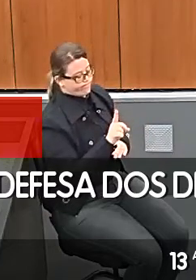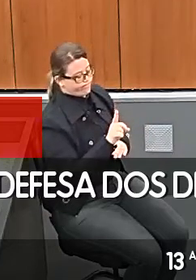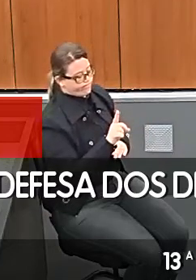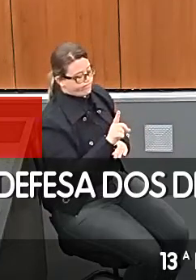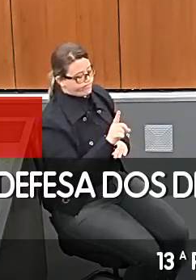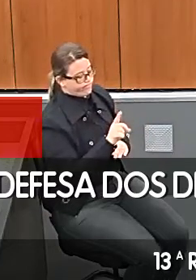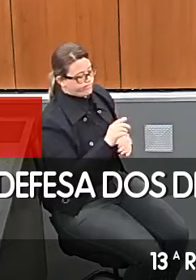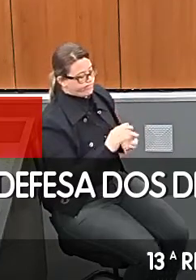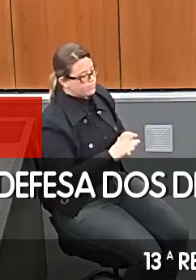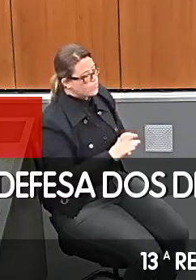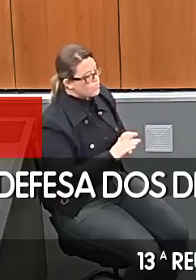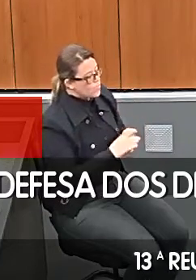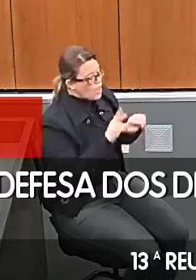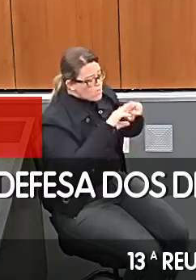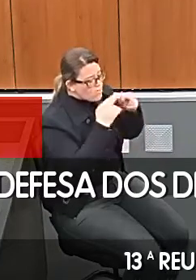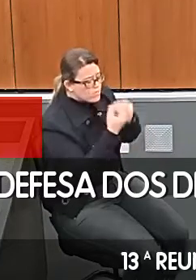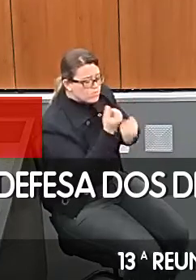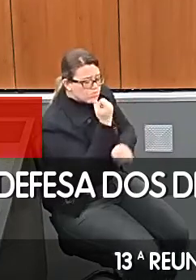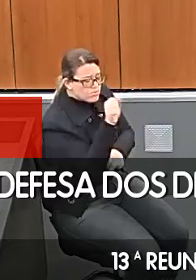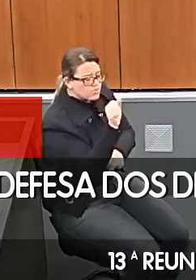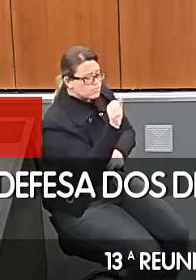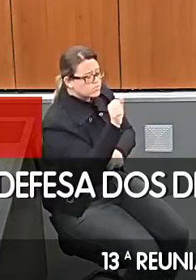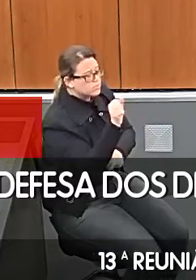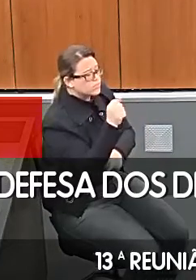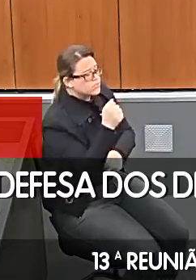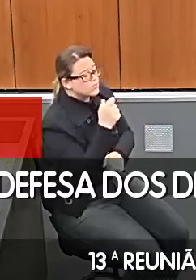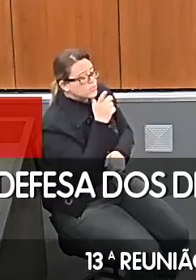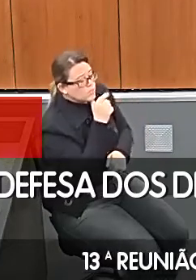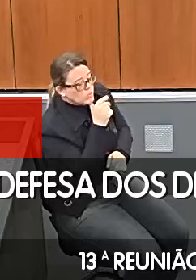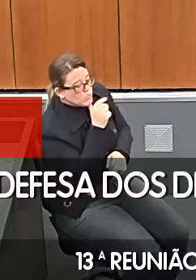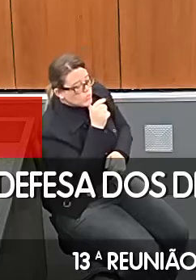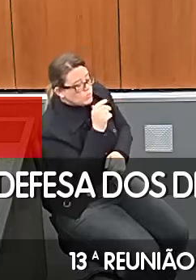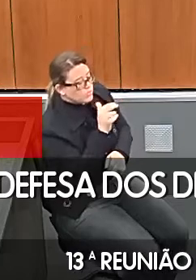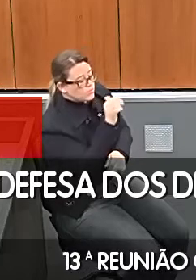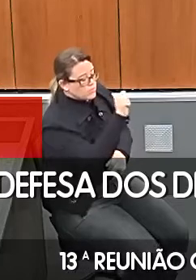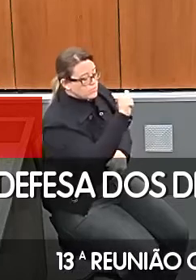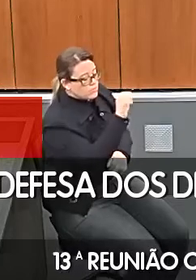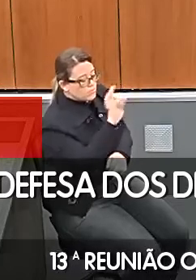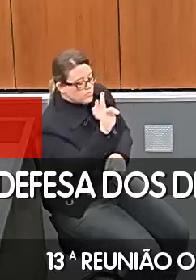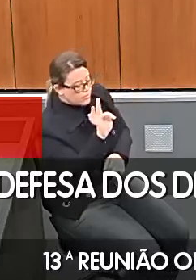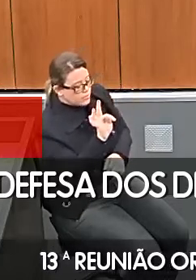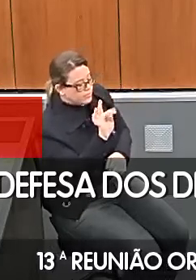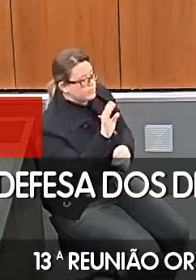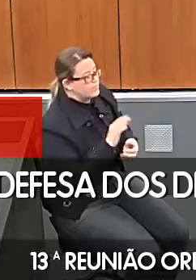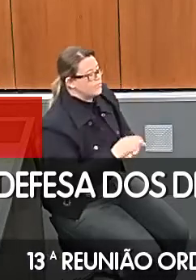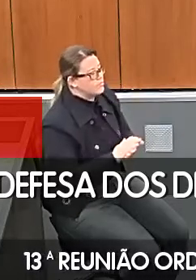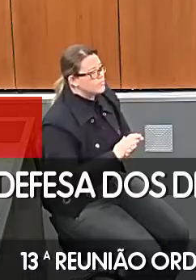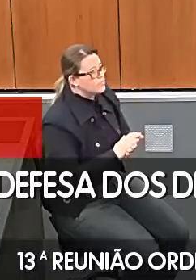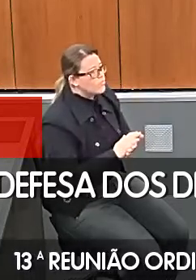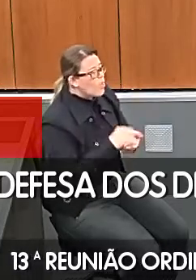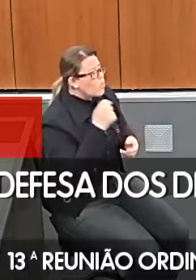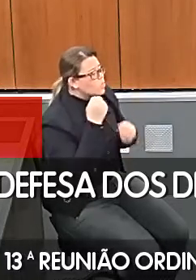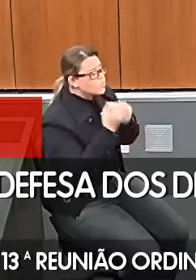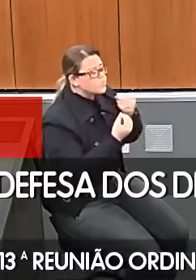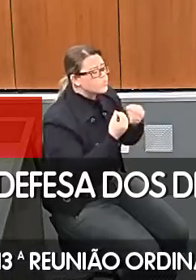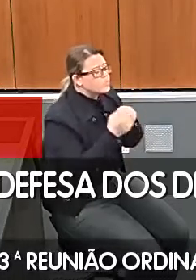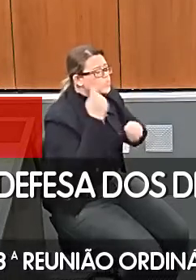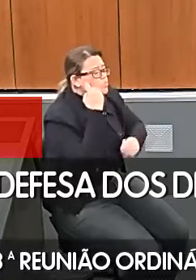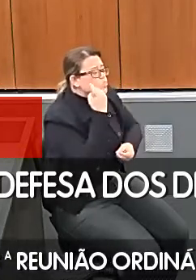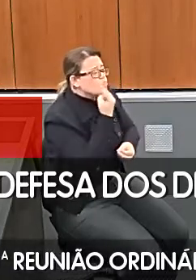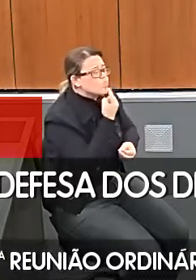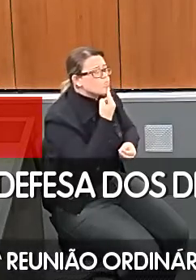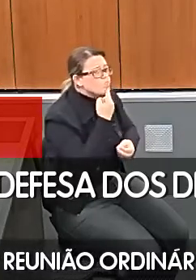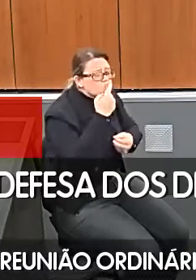E aí a gente vem fazendo um trabalho. Quando os meninos precisam, né, o surdo precisa que a gente vá, que precisam ir